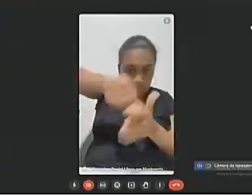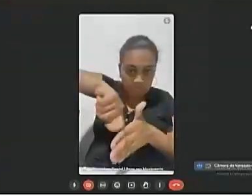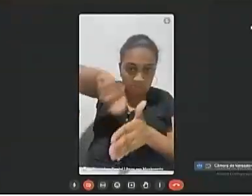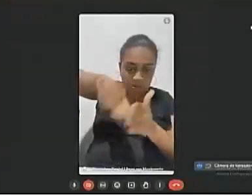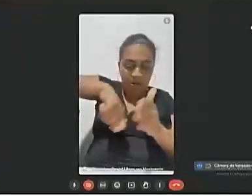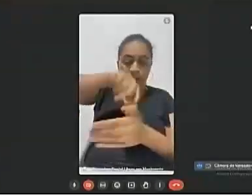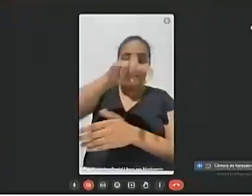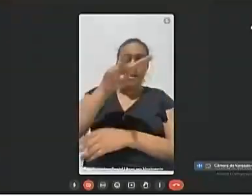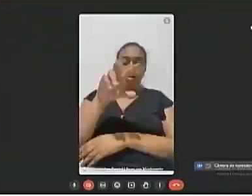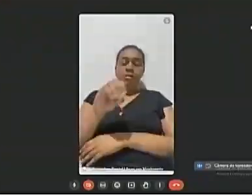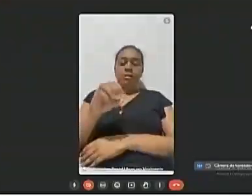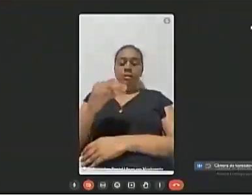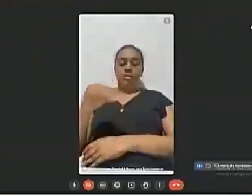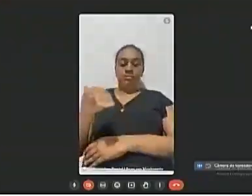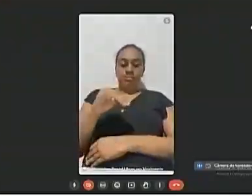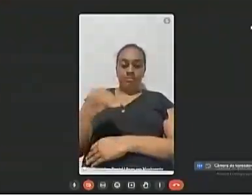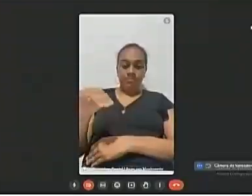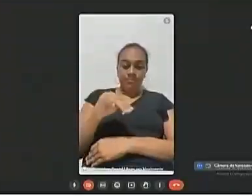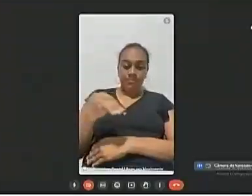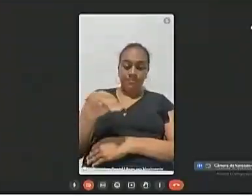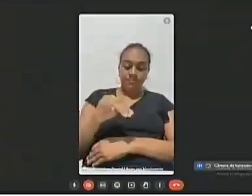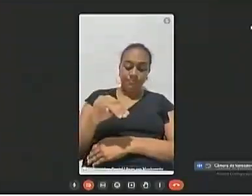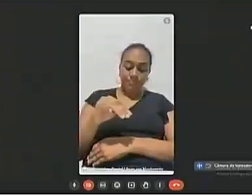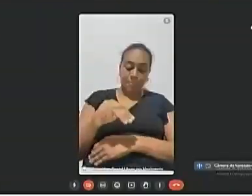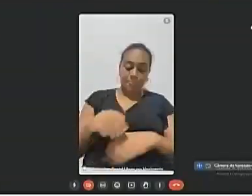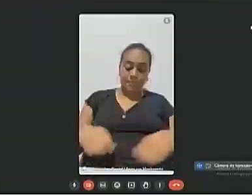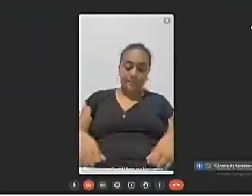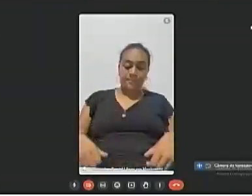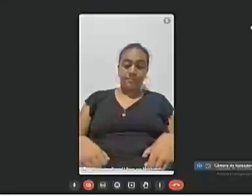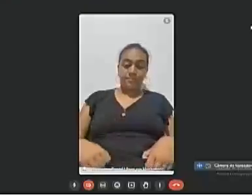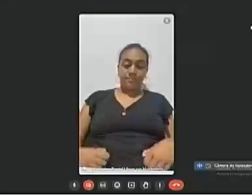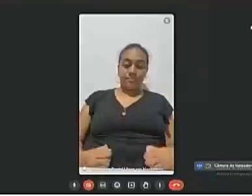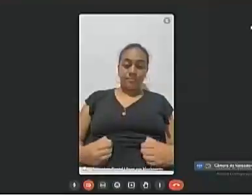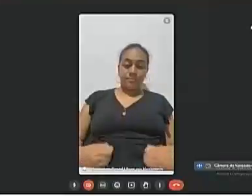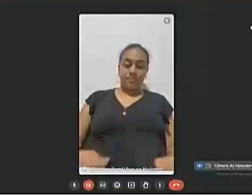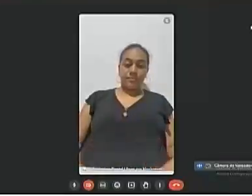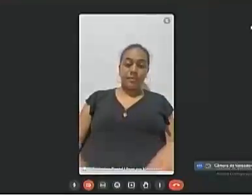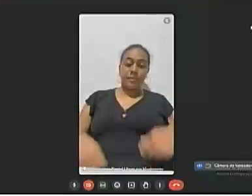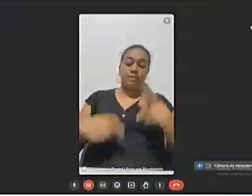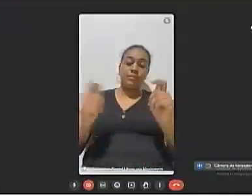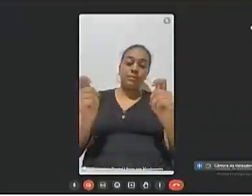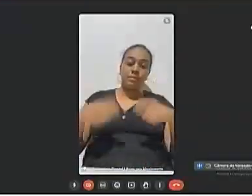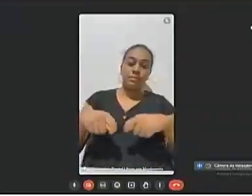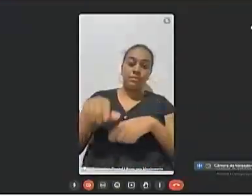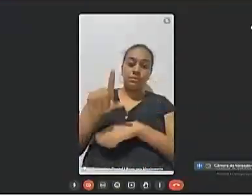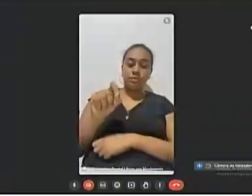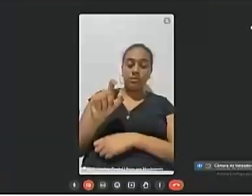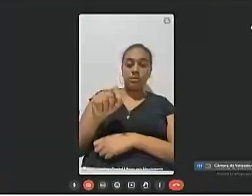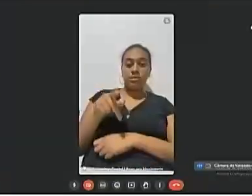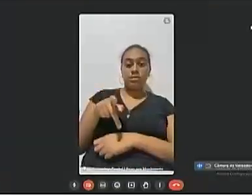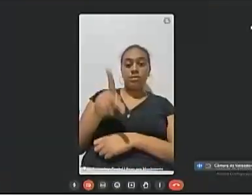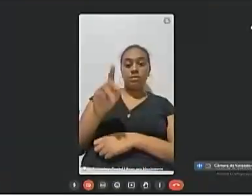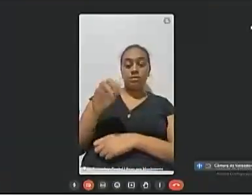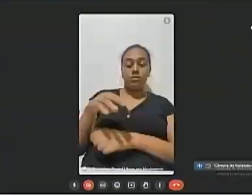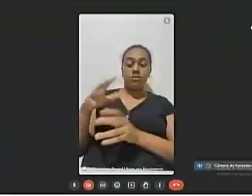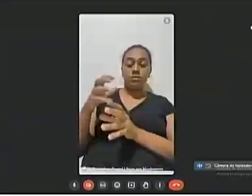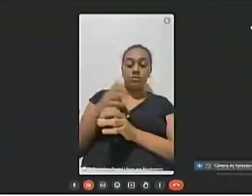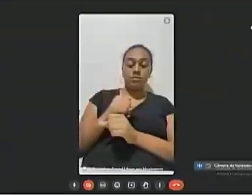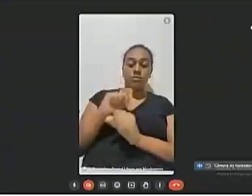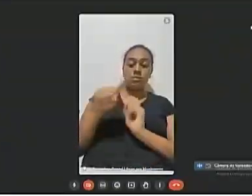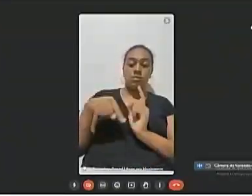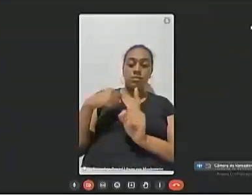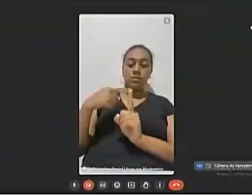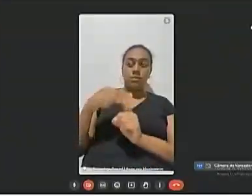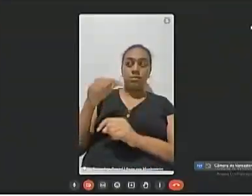dentro. Então, nós teríamos uma possibilidade de 10 quilômetros de alargamento, somada com uma de 7 e uma combinação das